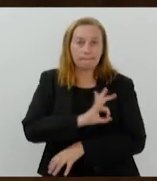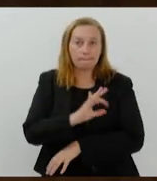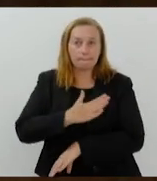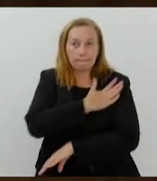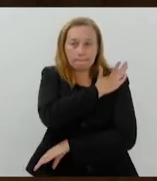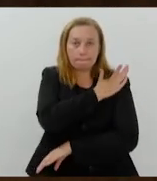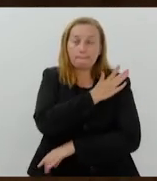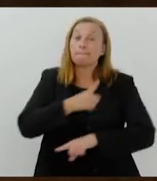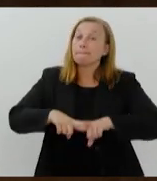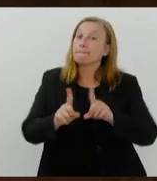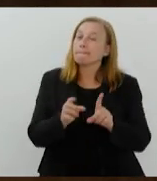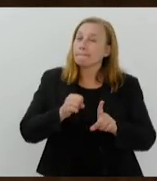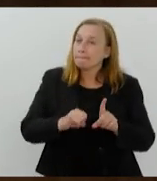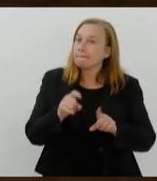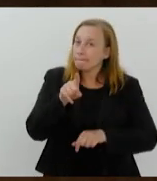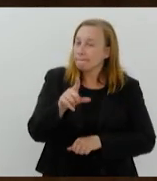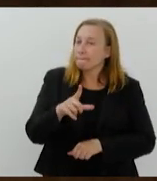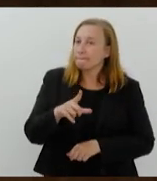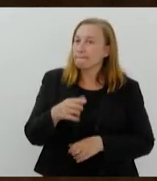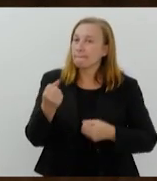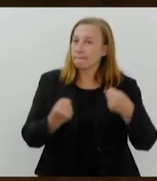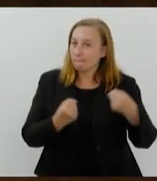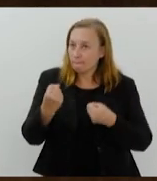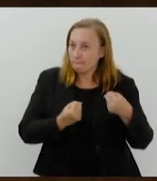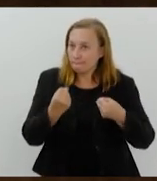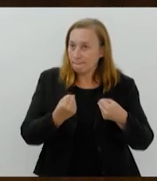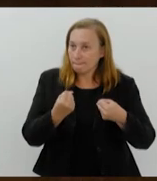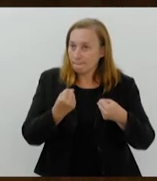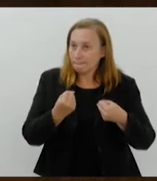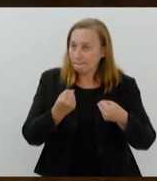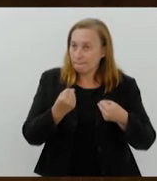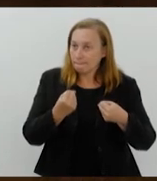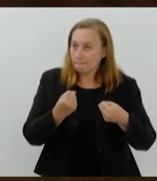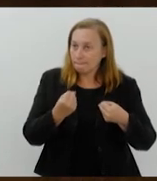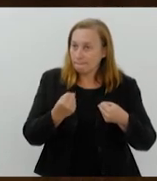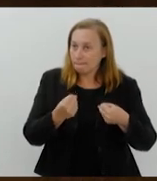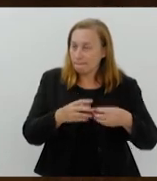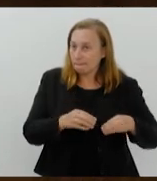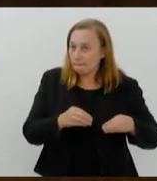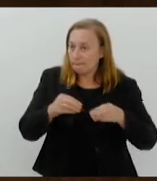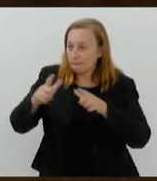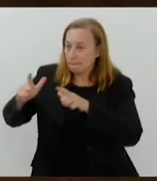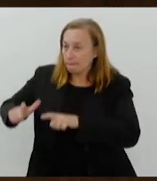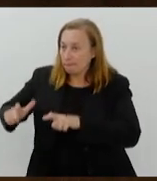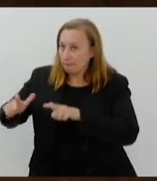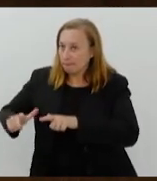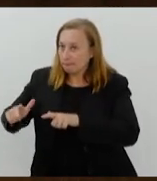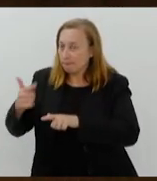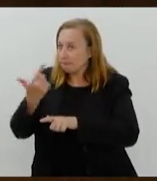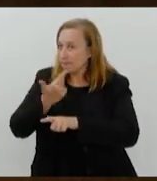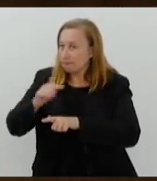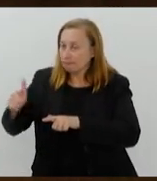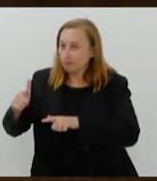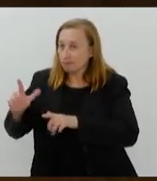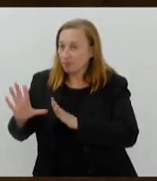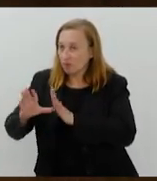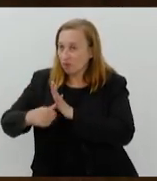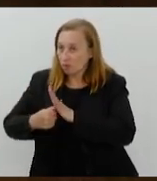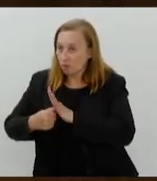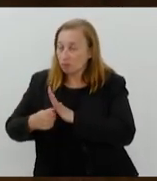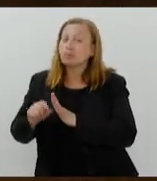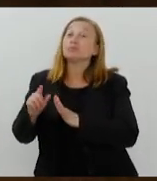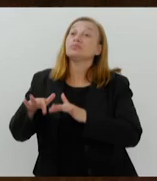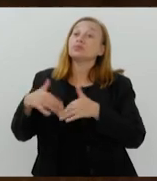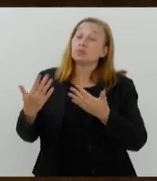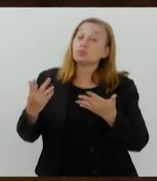se você coloca essas viaturas em local que não é aquele local de assalto, você depois, quando assalto acontece,